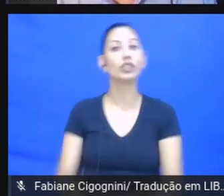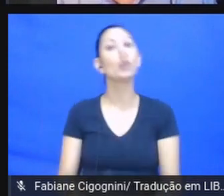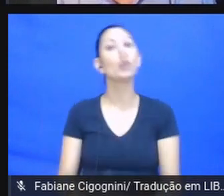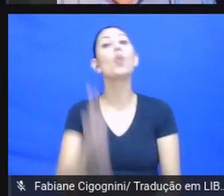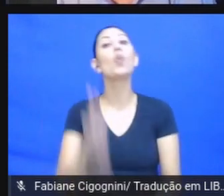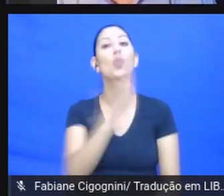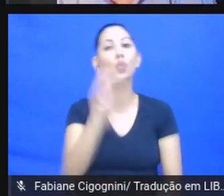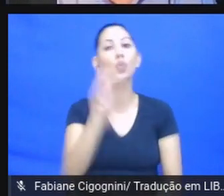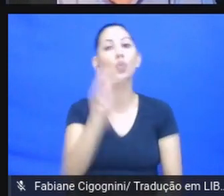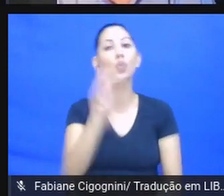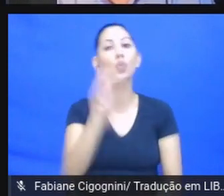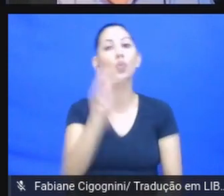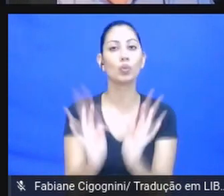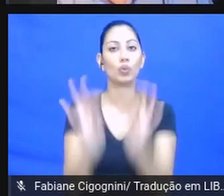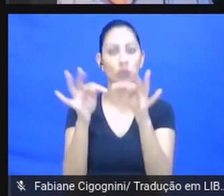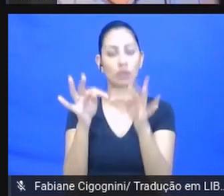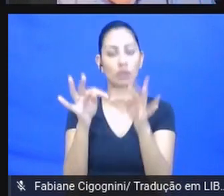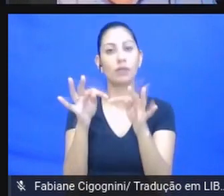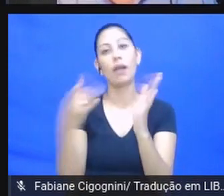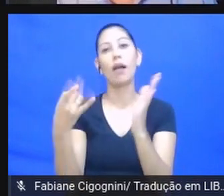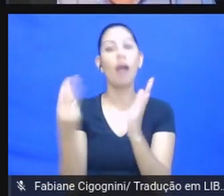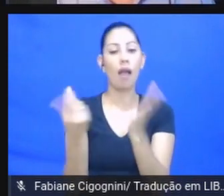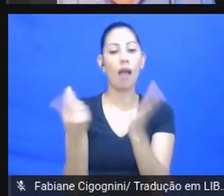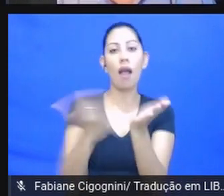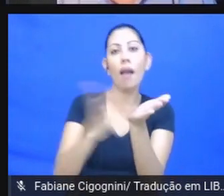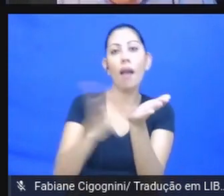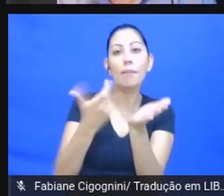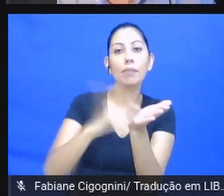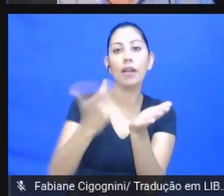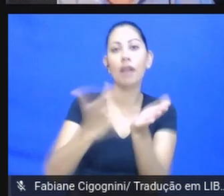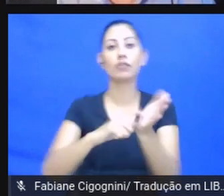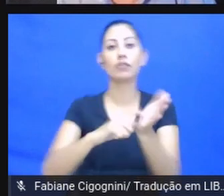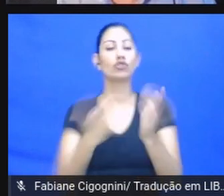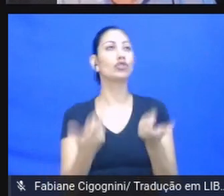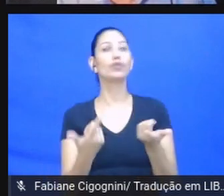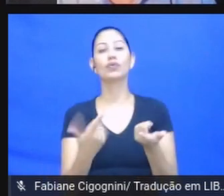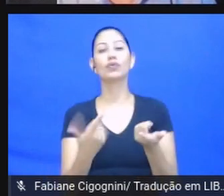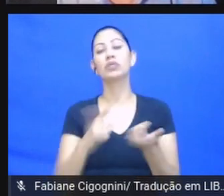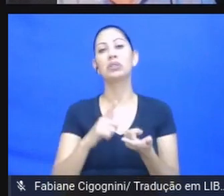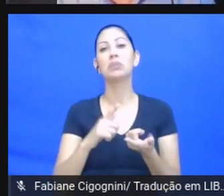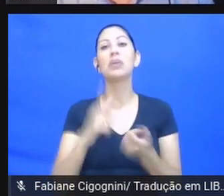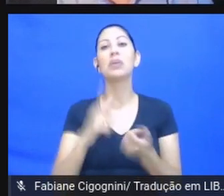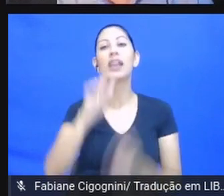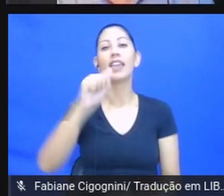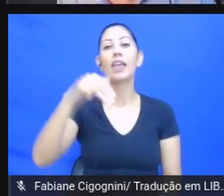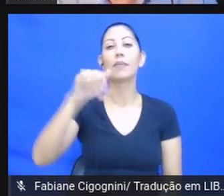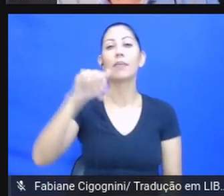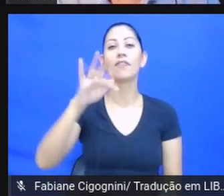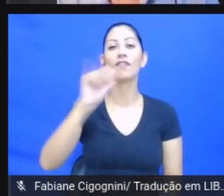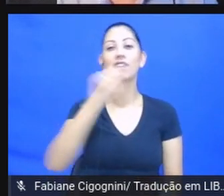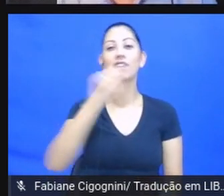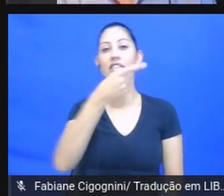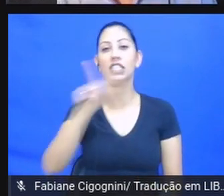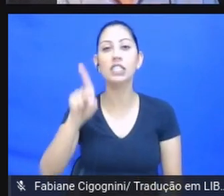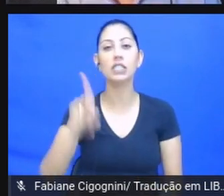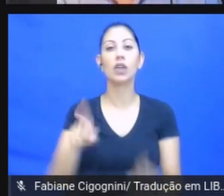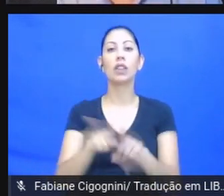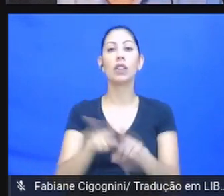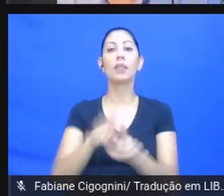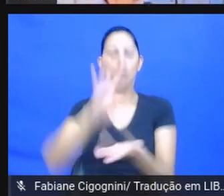para aplicativos para gamificar o Kahoot, para gravar as